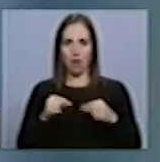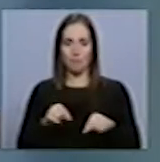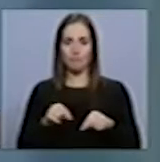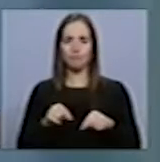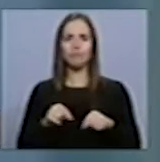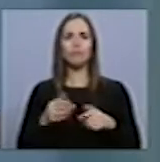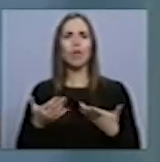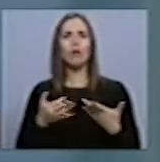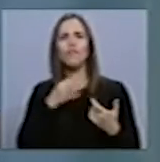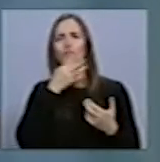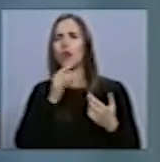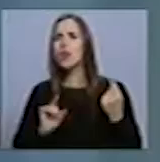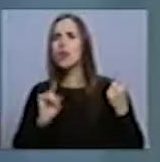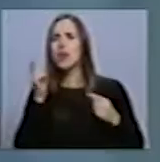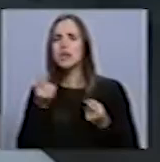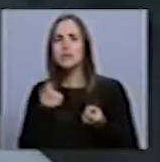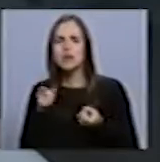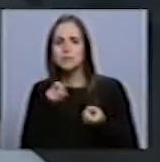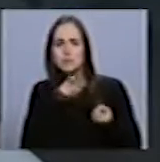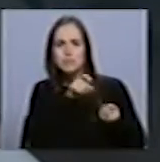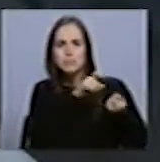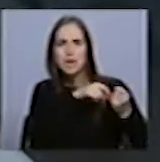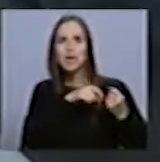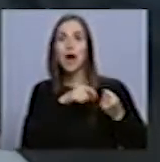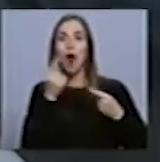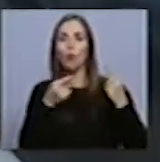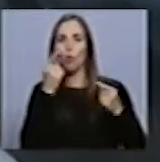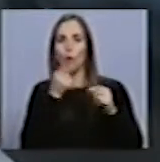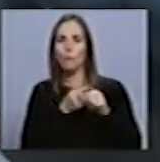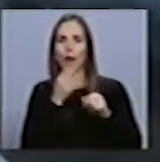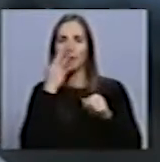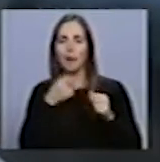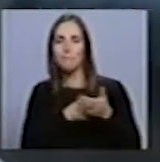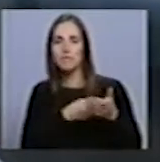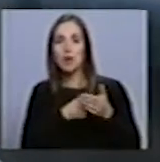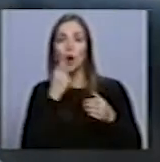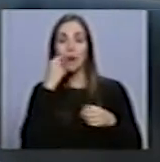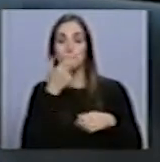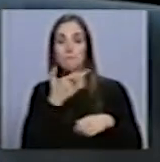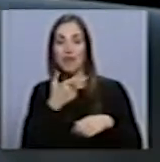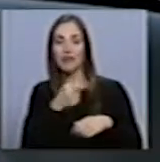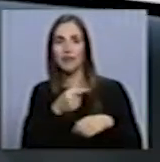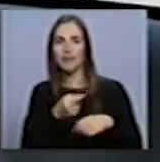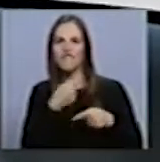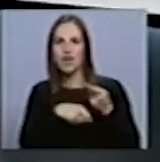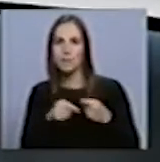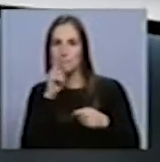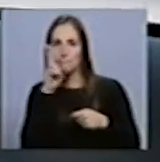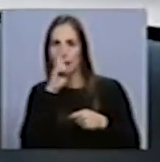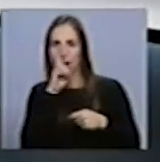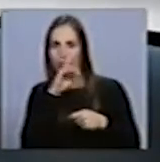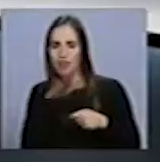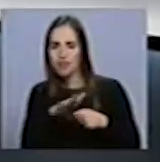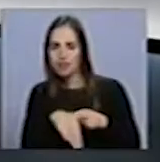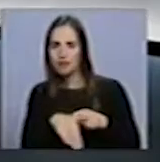com alguns compradores a tentarem questionar quem tem na madeira a vender mais barato companhia